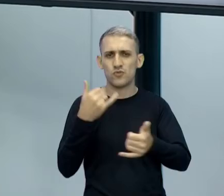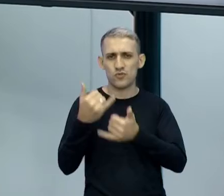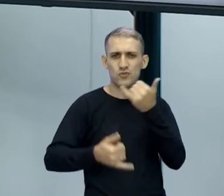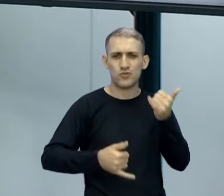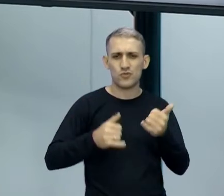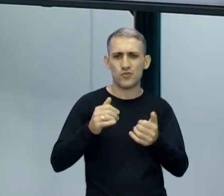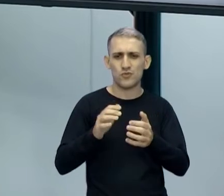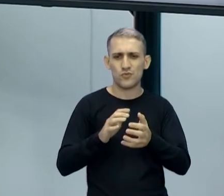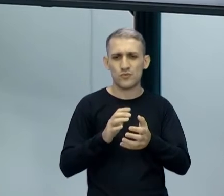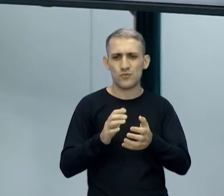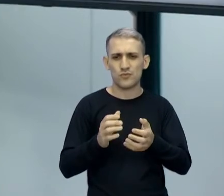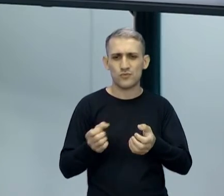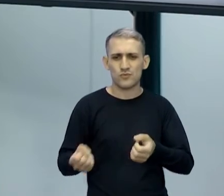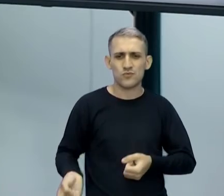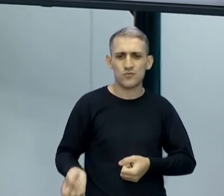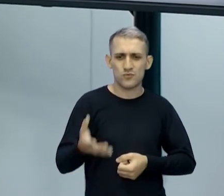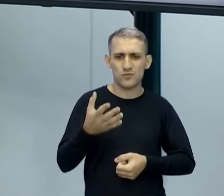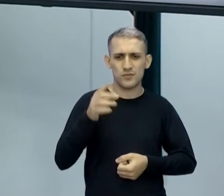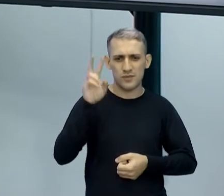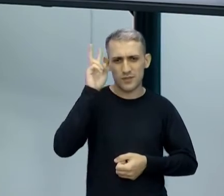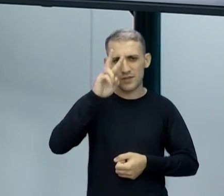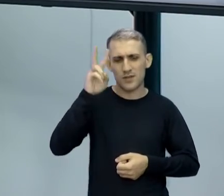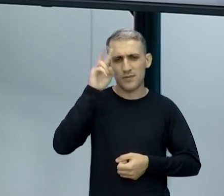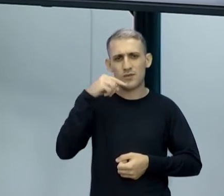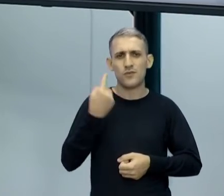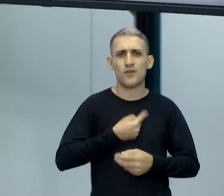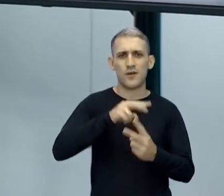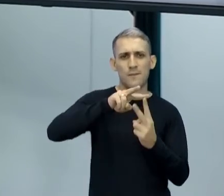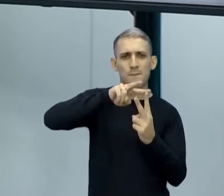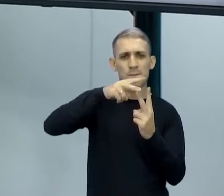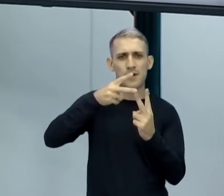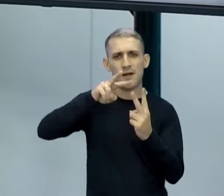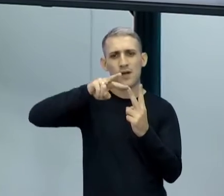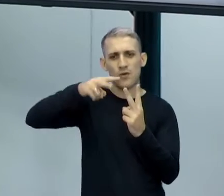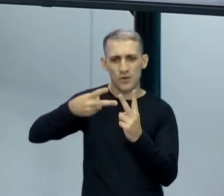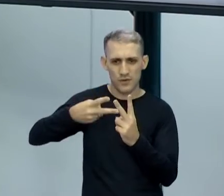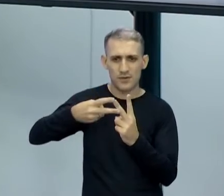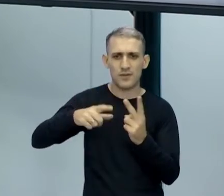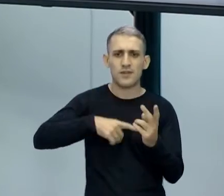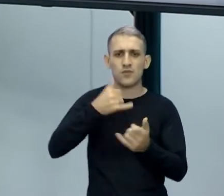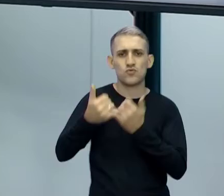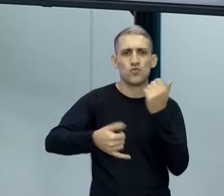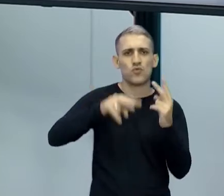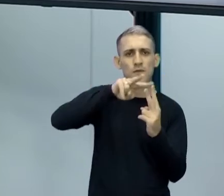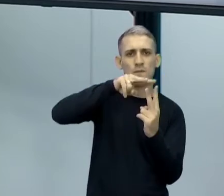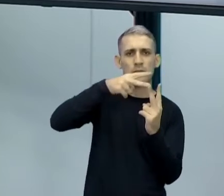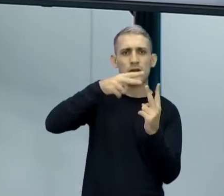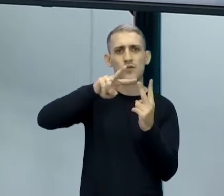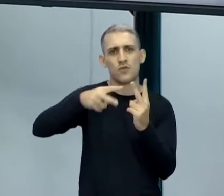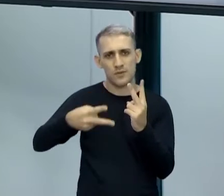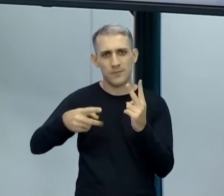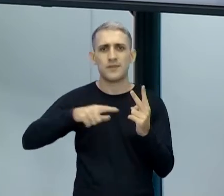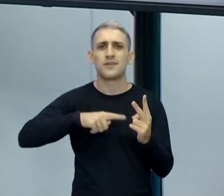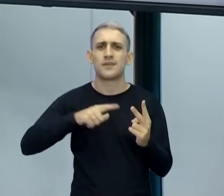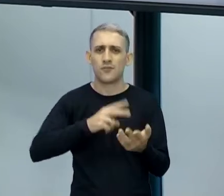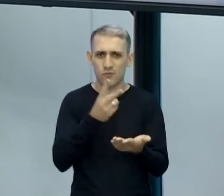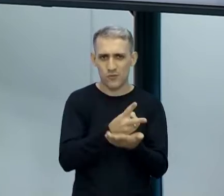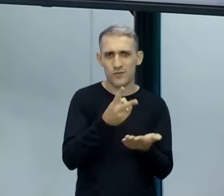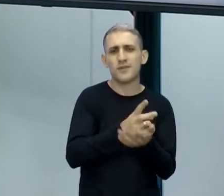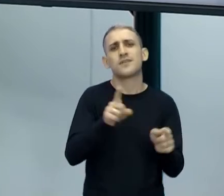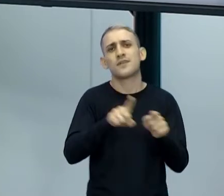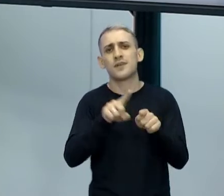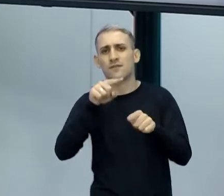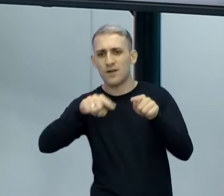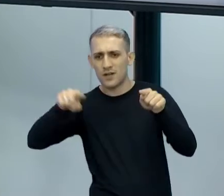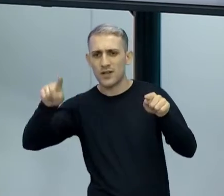vamos imaginar que vocês estão jogando par ou ímpar, né? Num jogo de par ou ímpar tem constante e tem variável também.